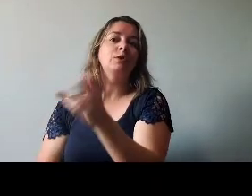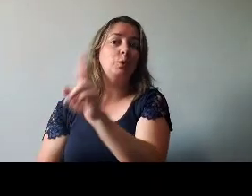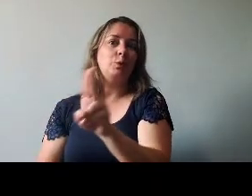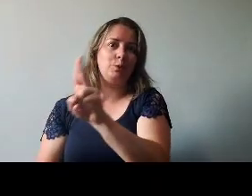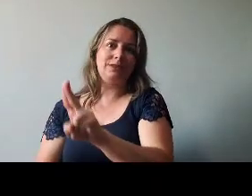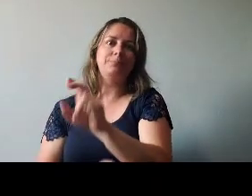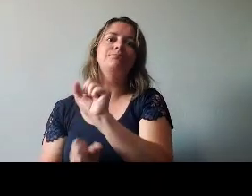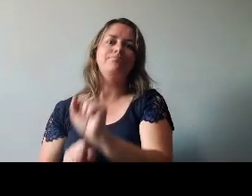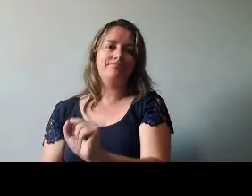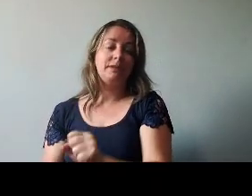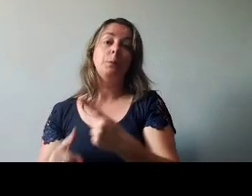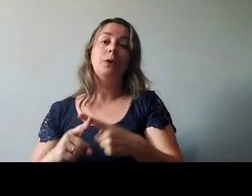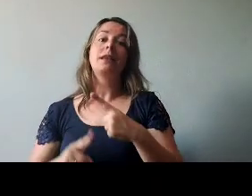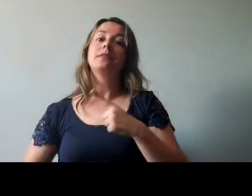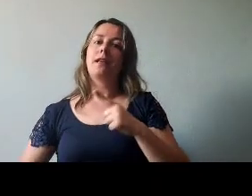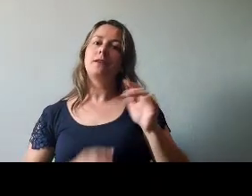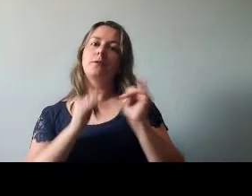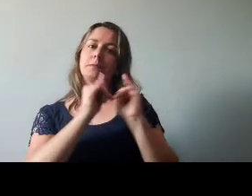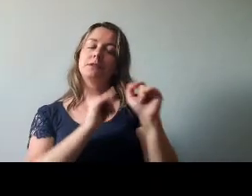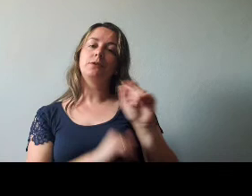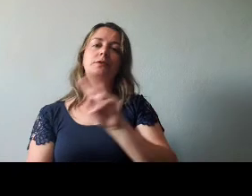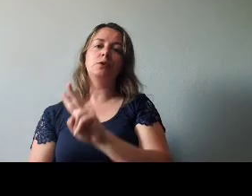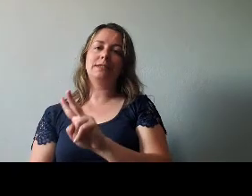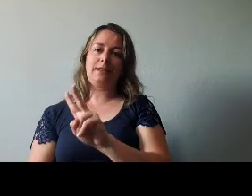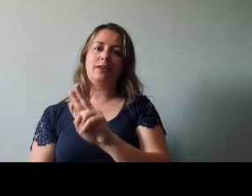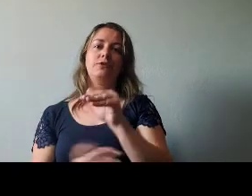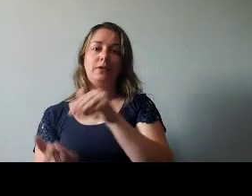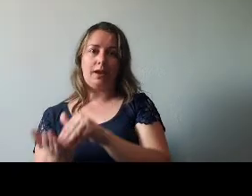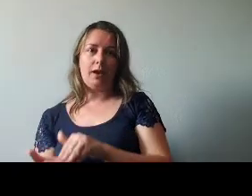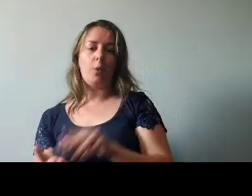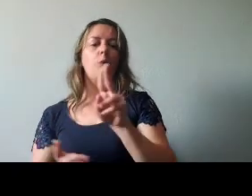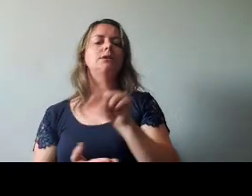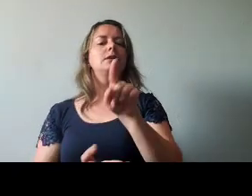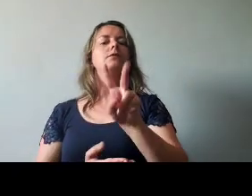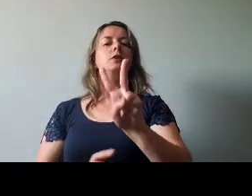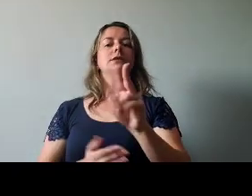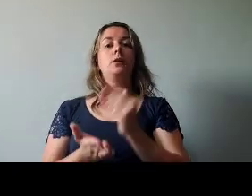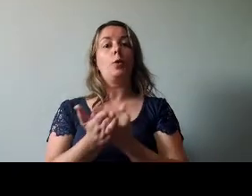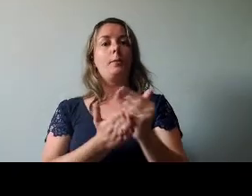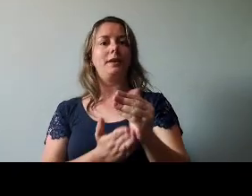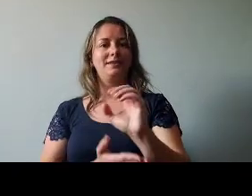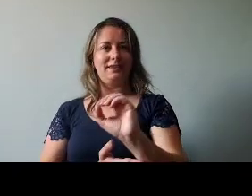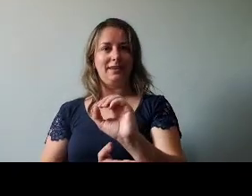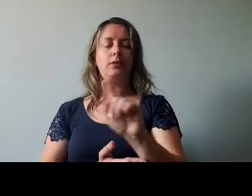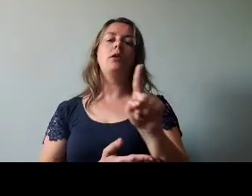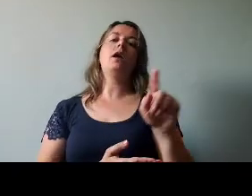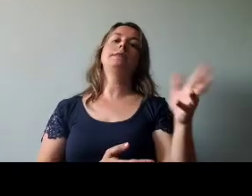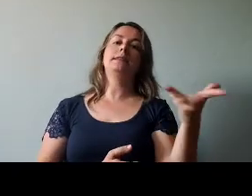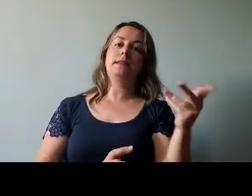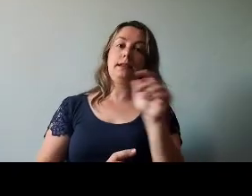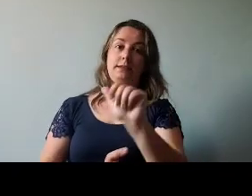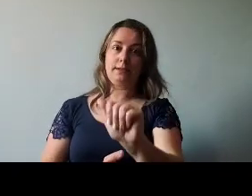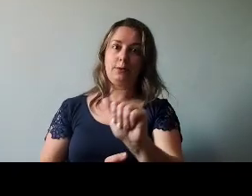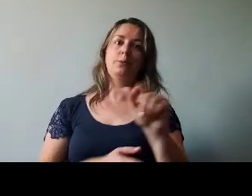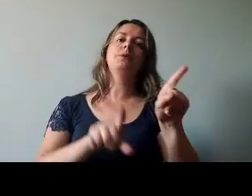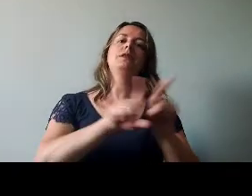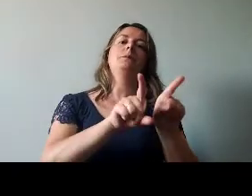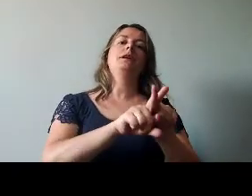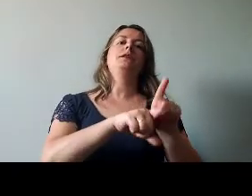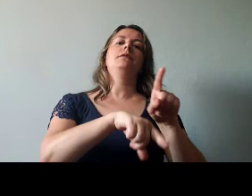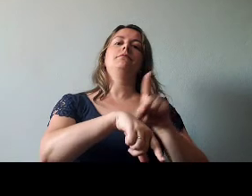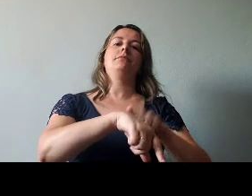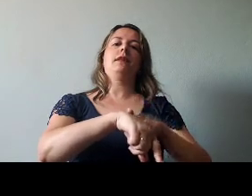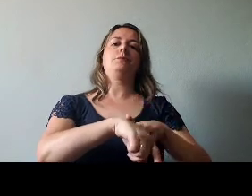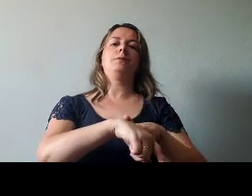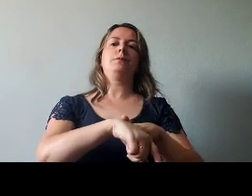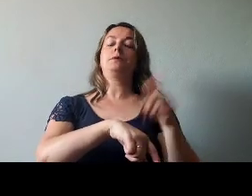te dá a velocidade final usando a inicial, a aceleração e a distância. Beleza?